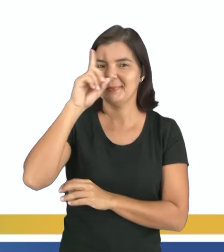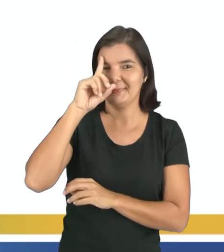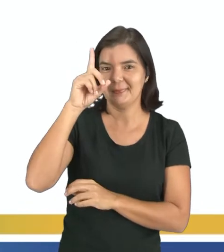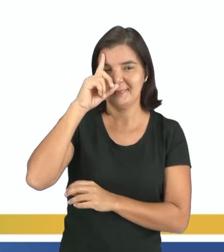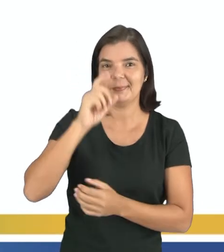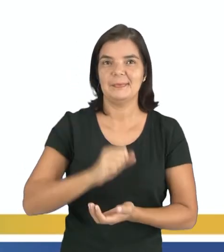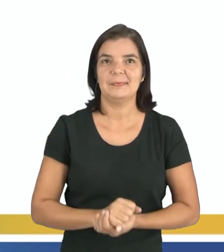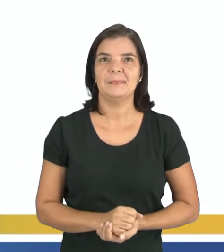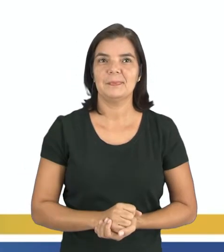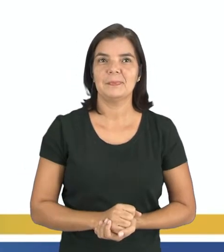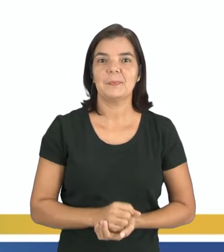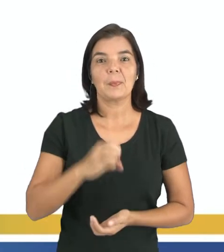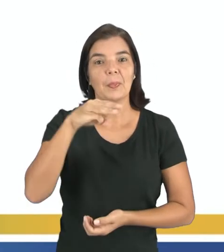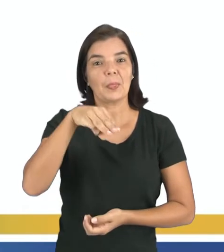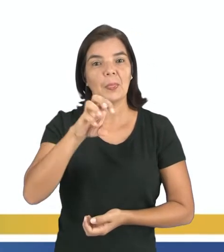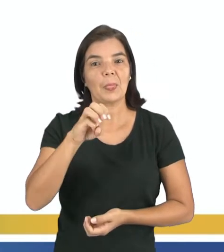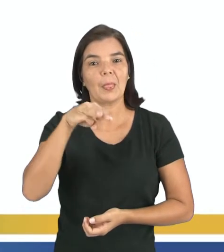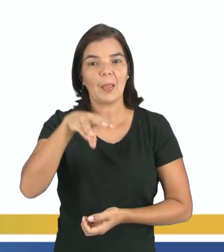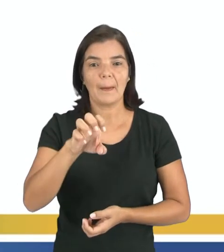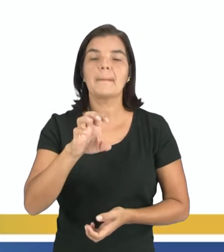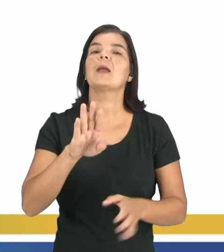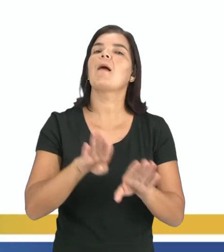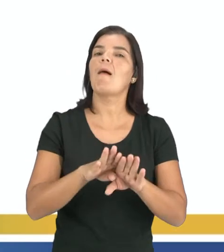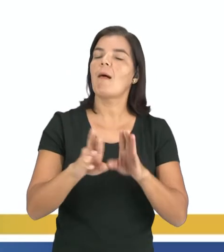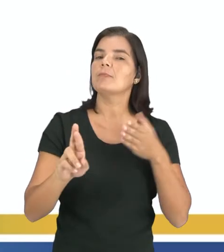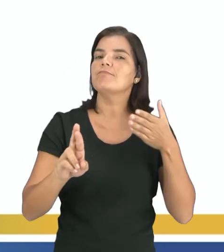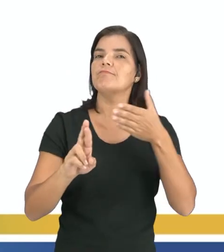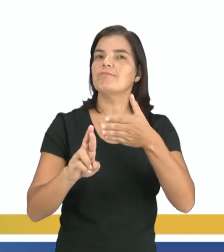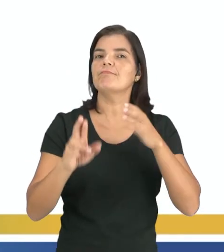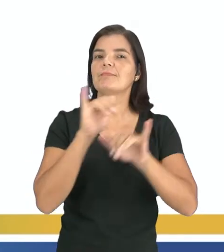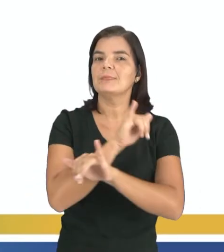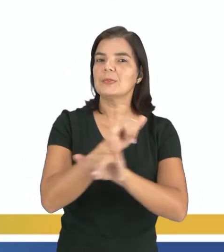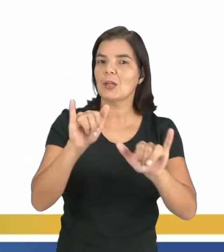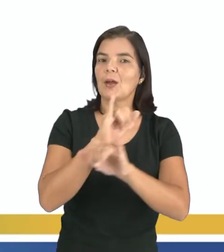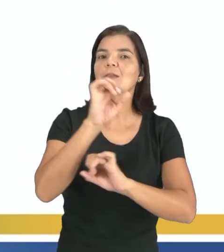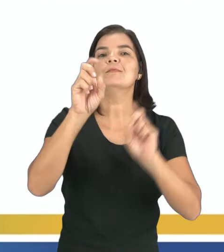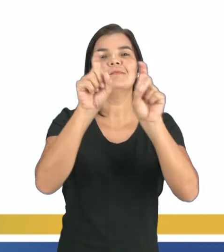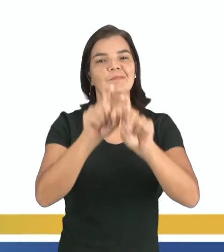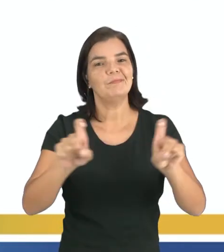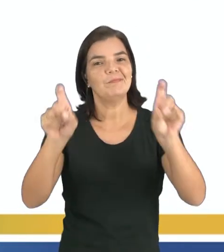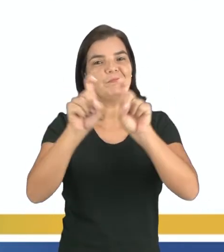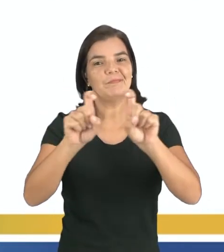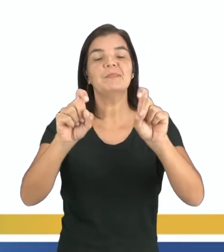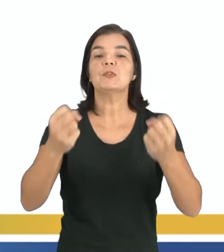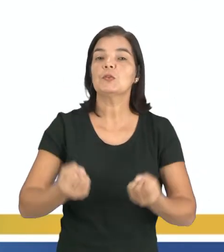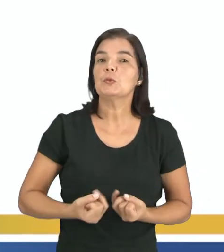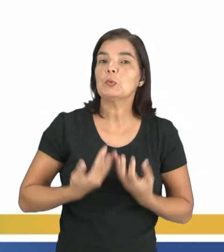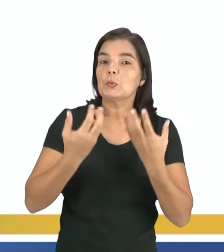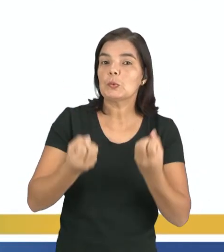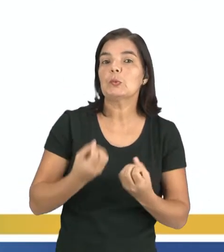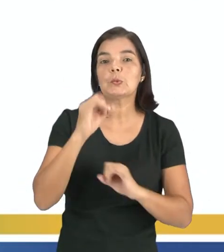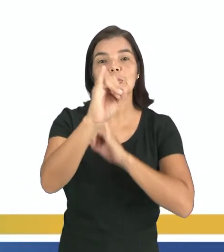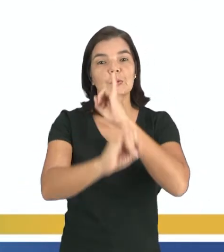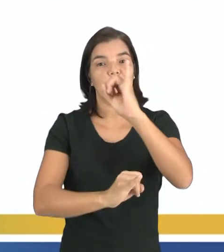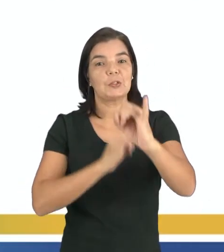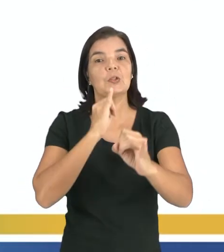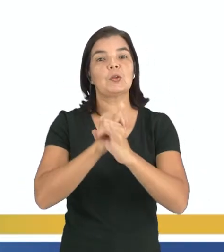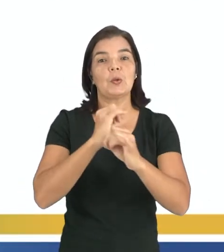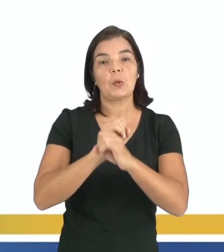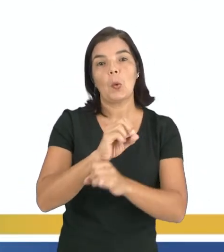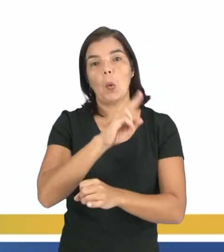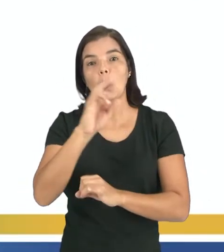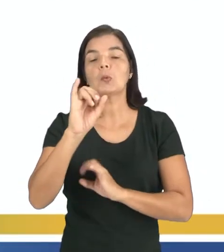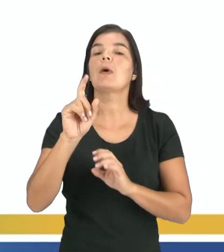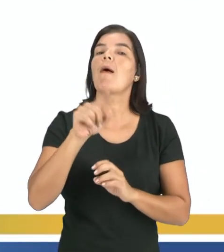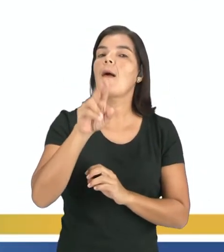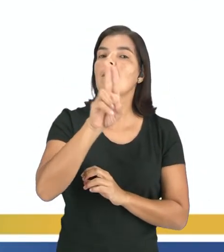dia. Os memes. Em referência ao campo da informática, a expressão memes da internet ou de internet